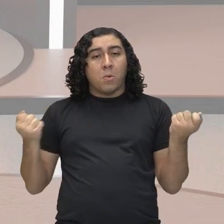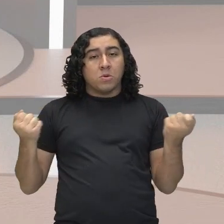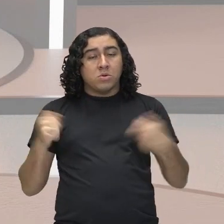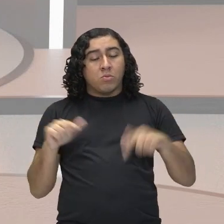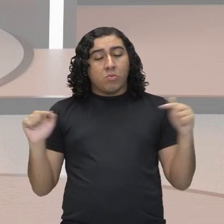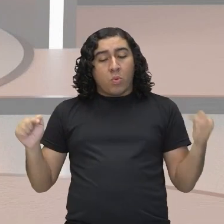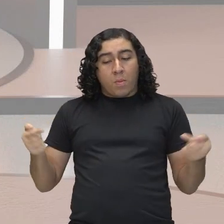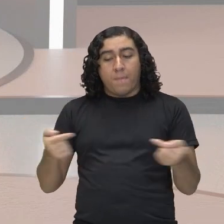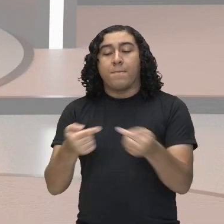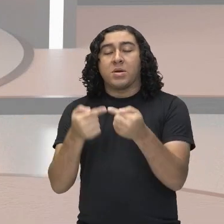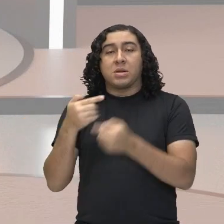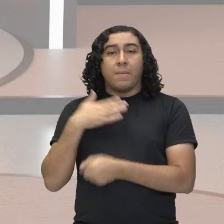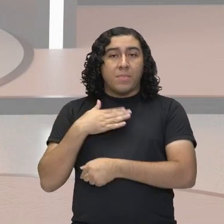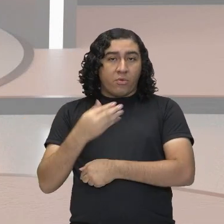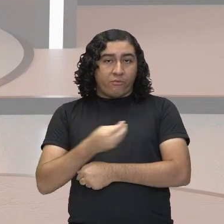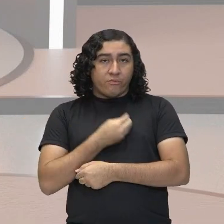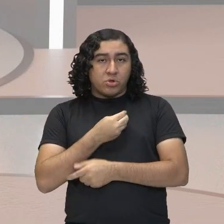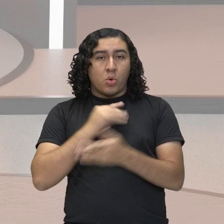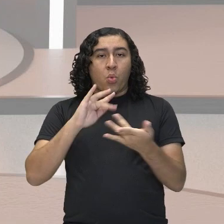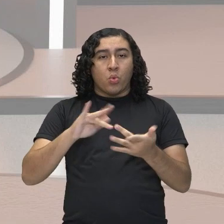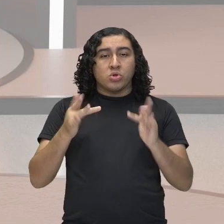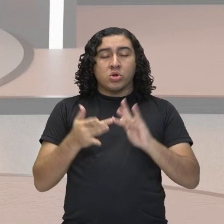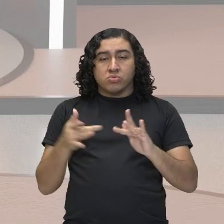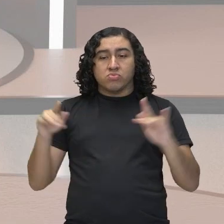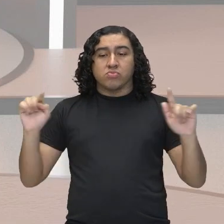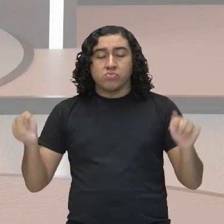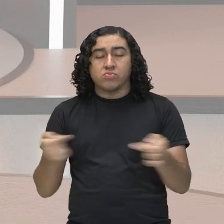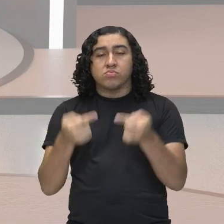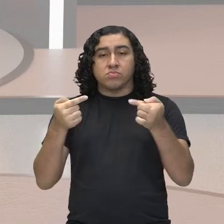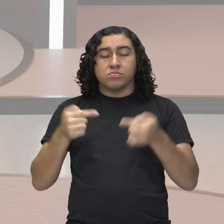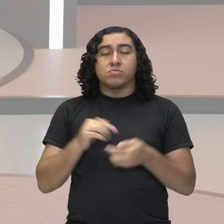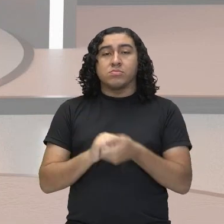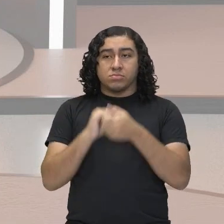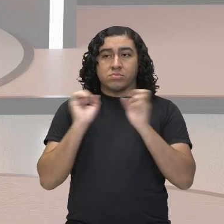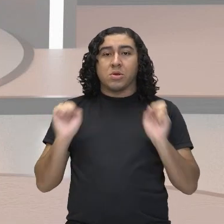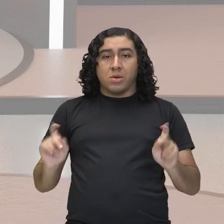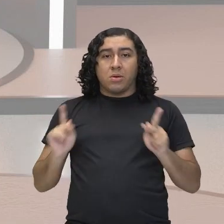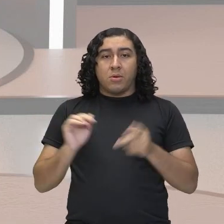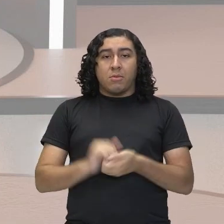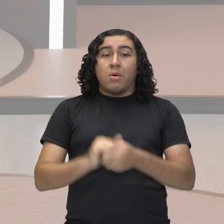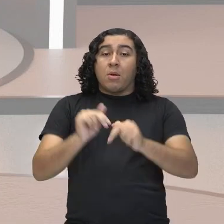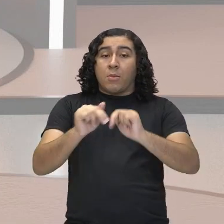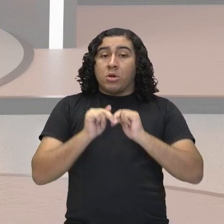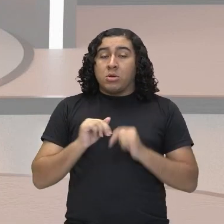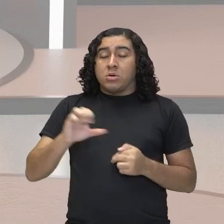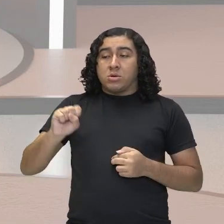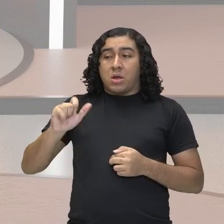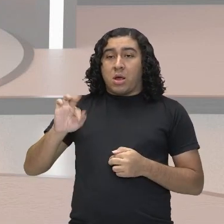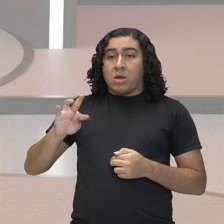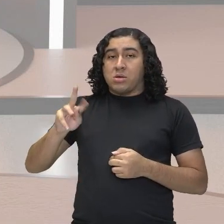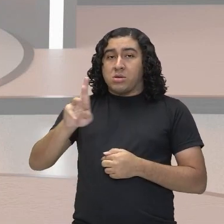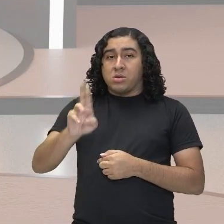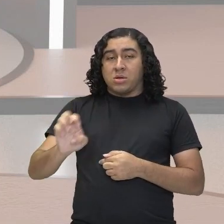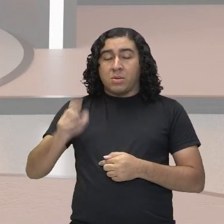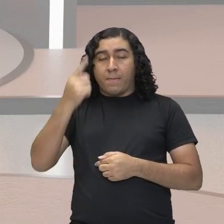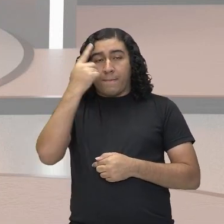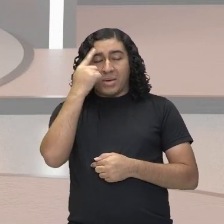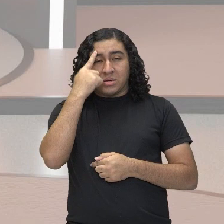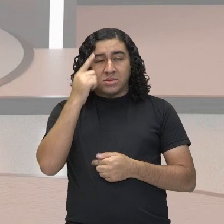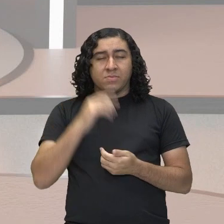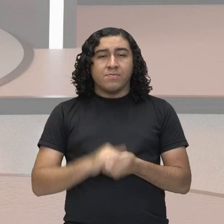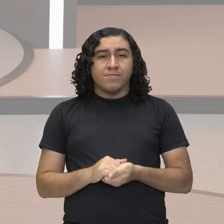né, essa minha realidade que está aí, tá bom? Por isso que Sartre vai dizer, a